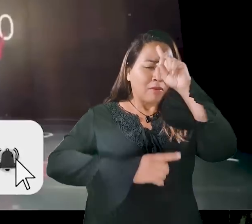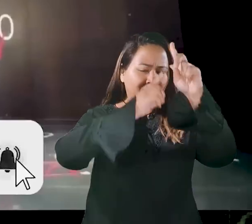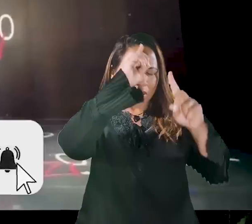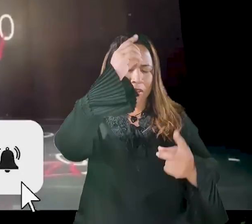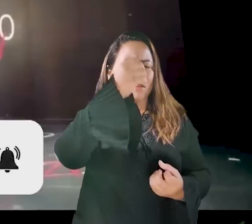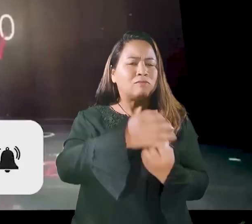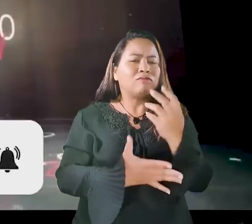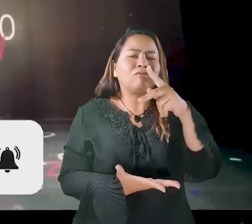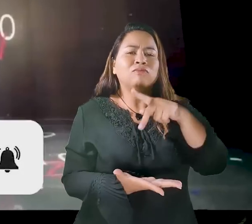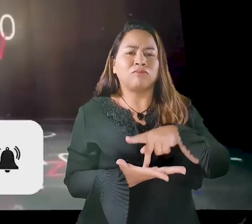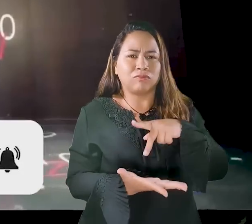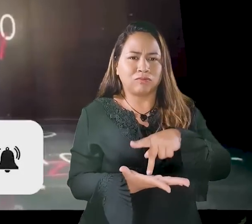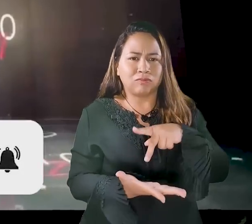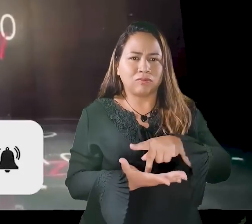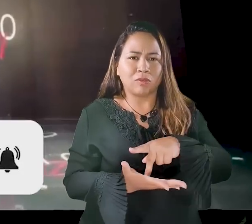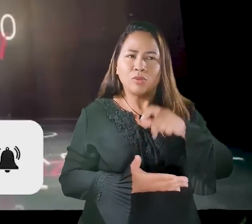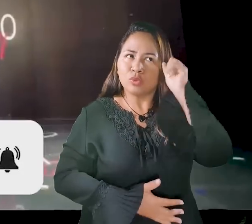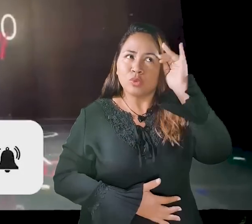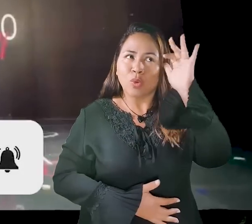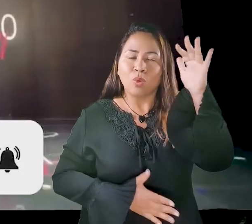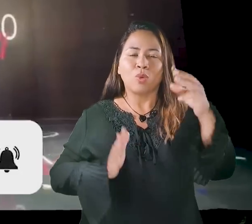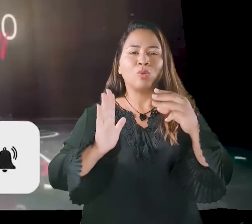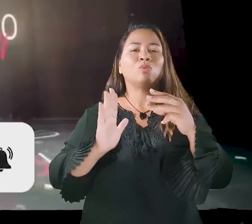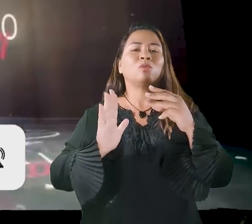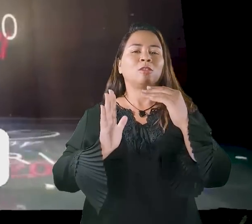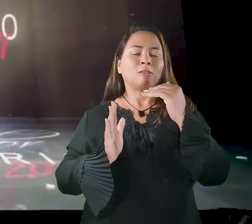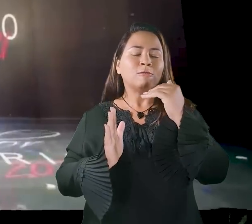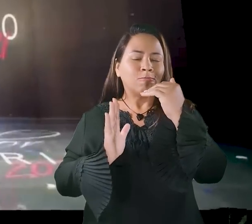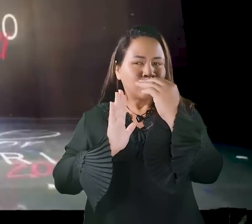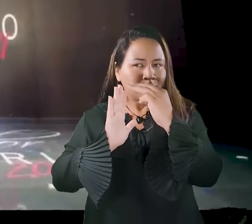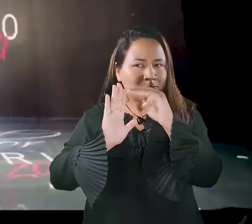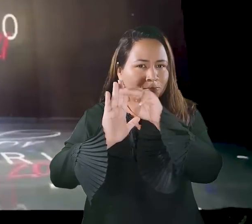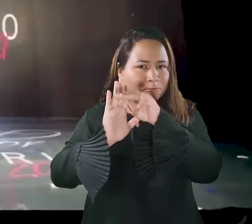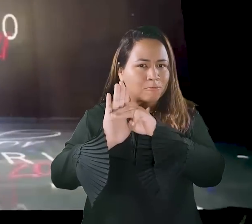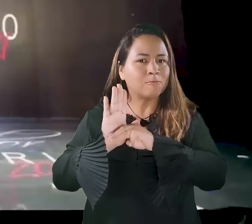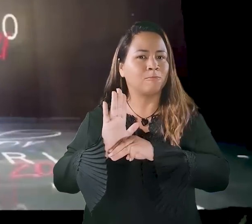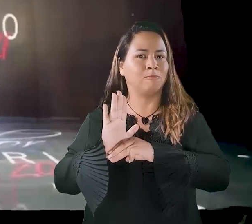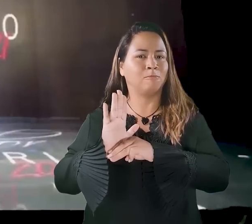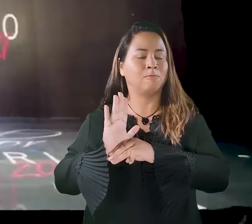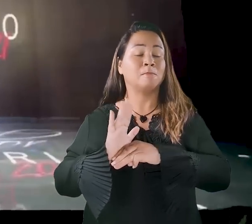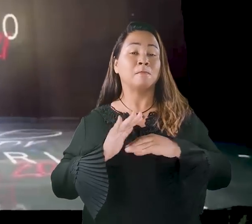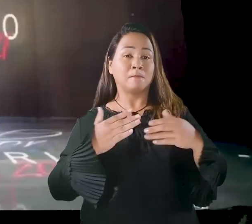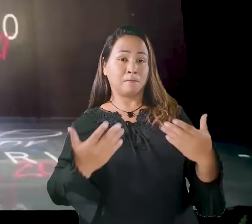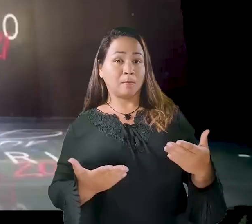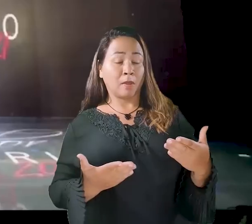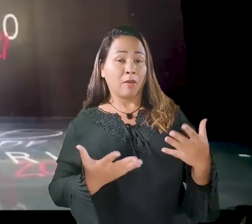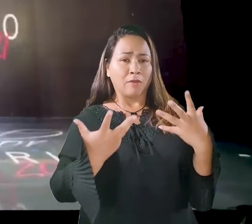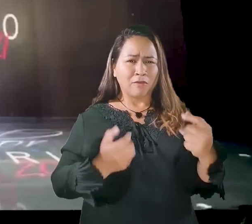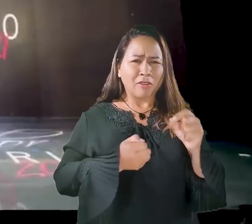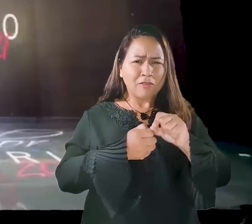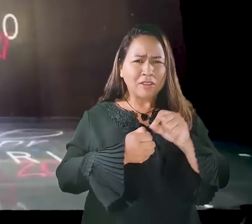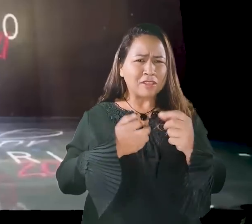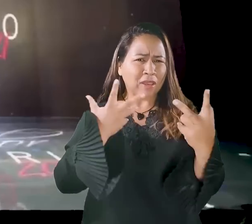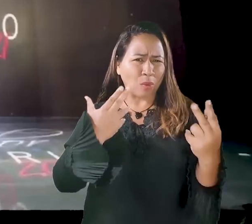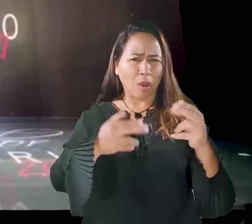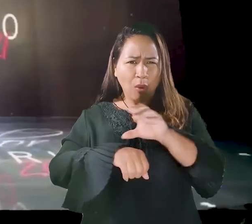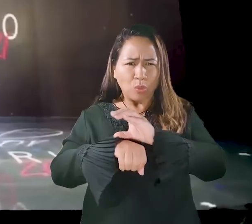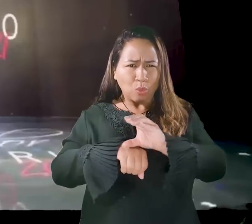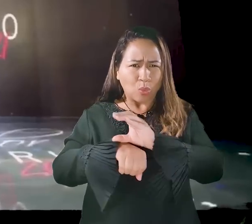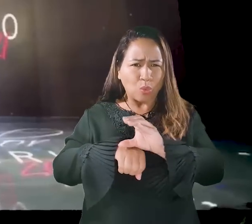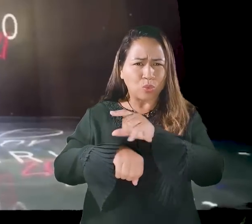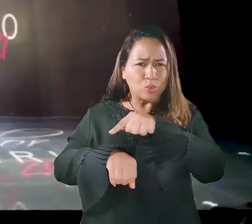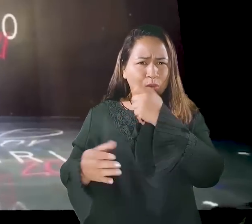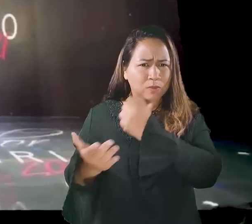falar agora, tá? É, a técnica que nós vamos fazer aqui é a técnica do curso? De jeito nenhum. A técnica do curso é